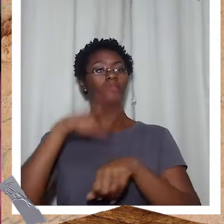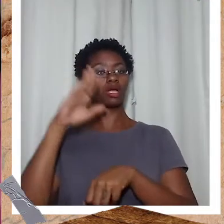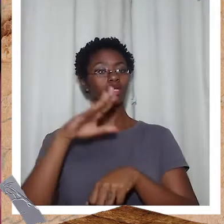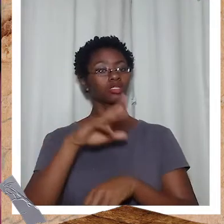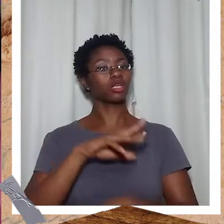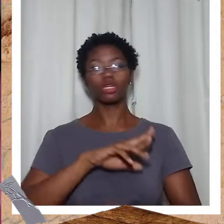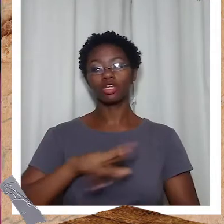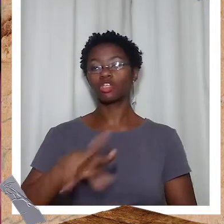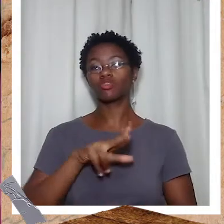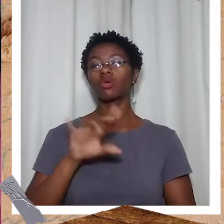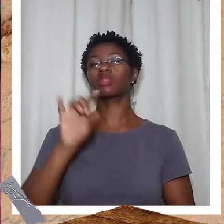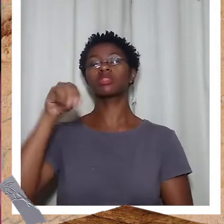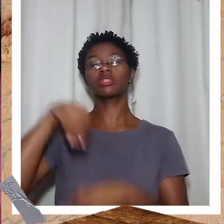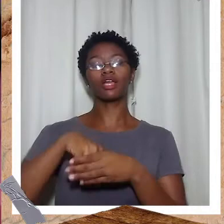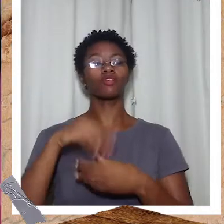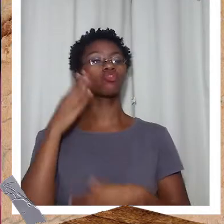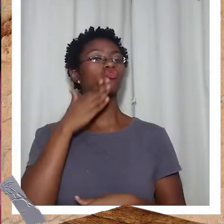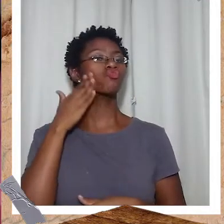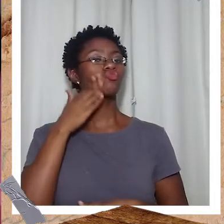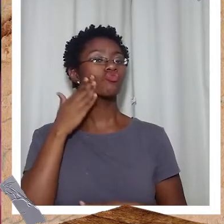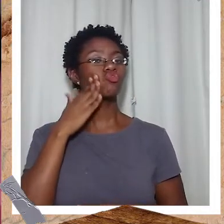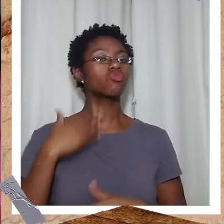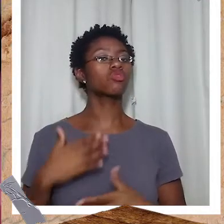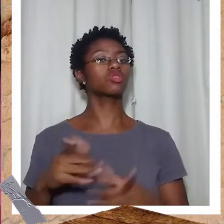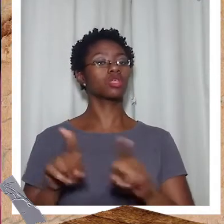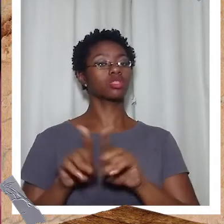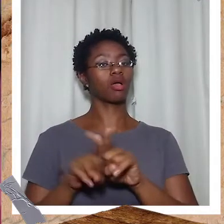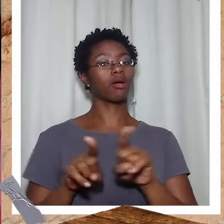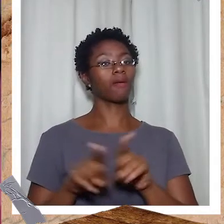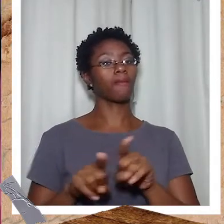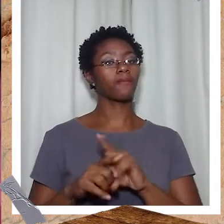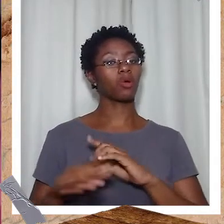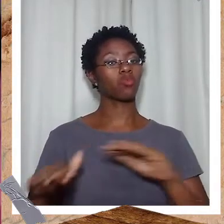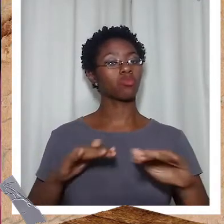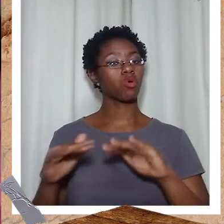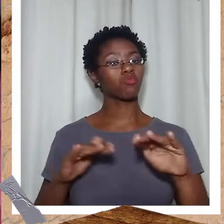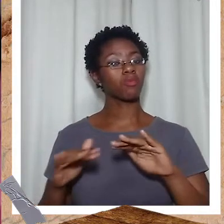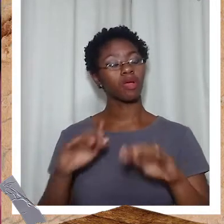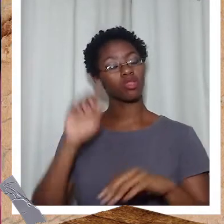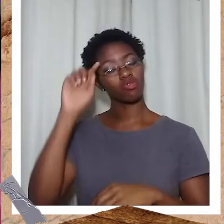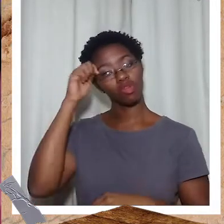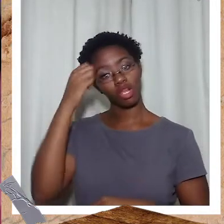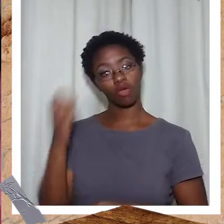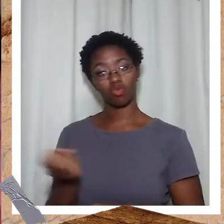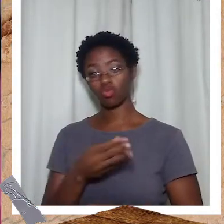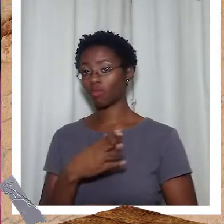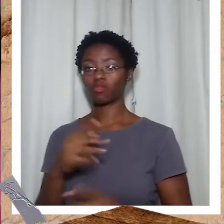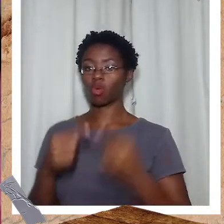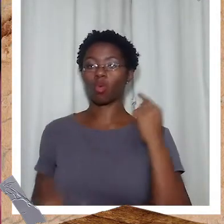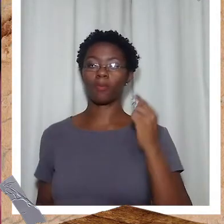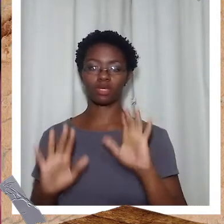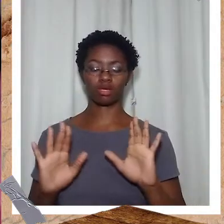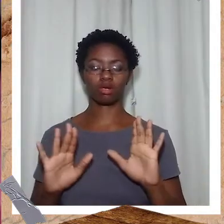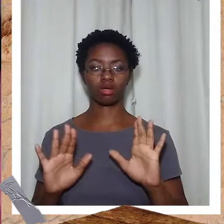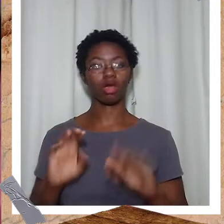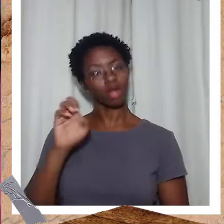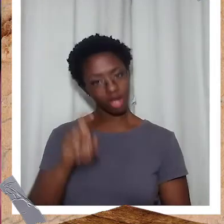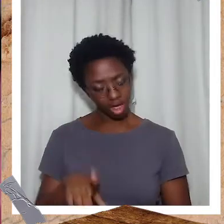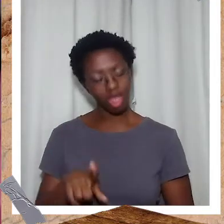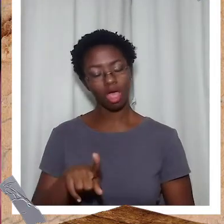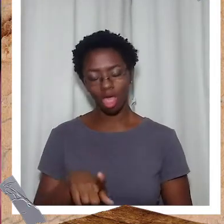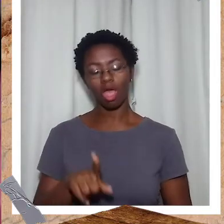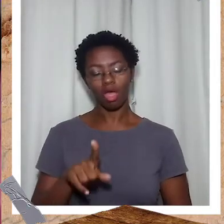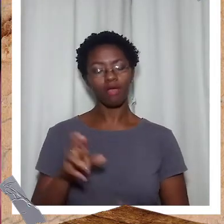bonitinha, num discurso de uma agenda política do movimento negro contemporâneo, por exemplo. A Carolina símbolo, ela é símbolo para o movimento negro,